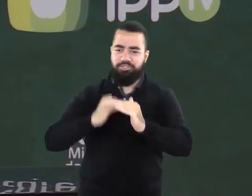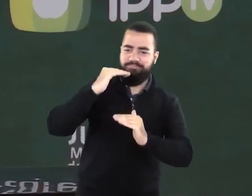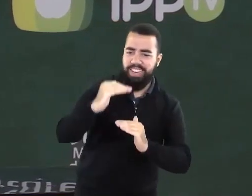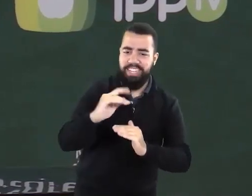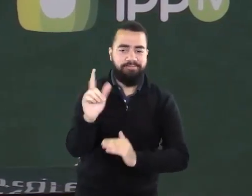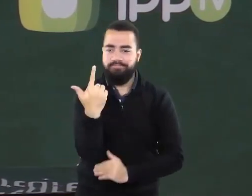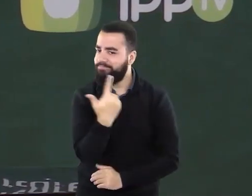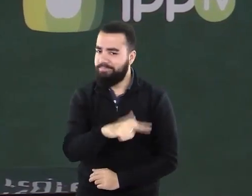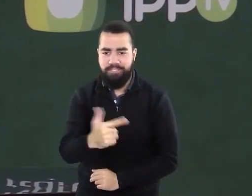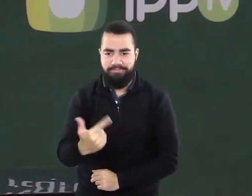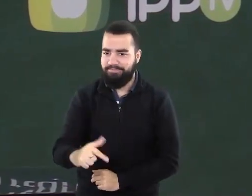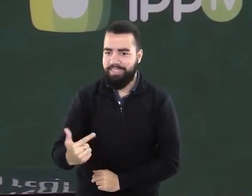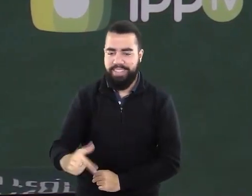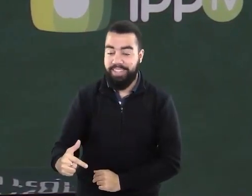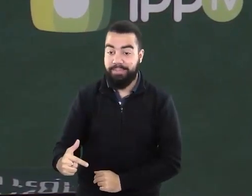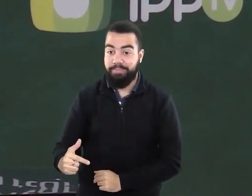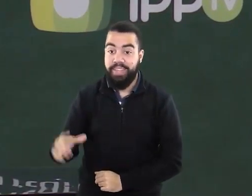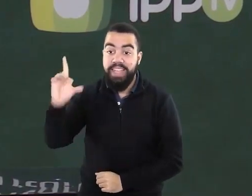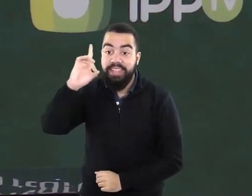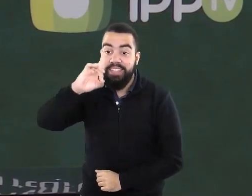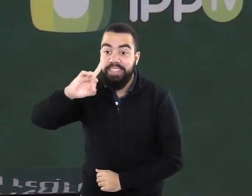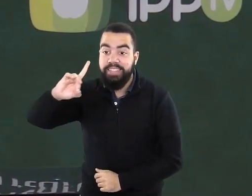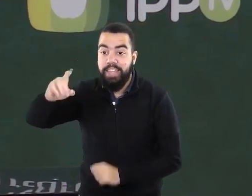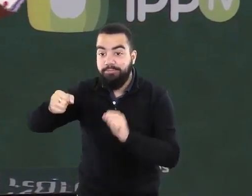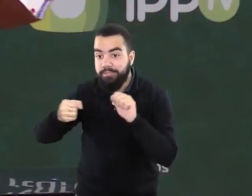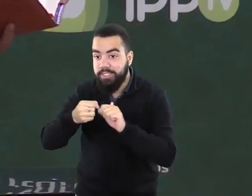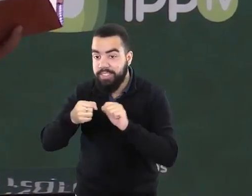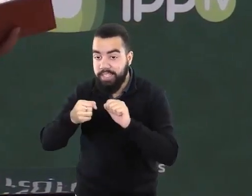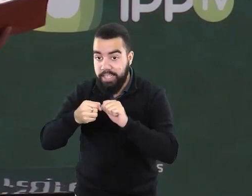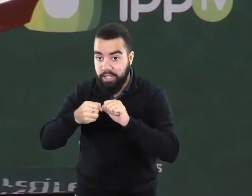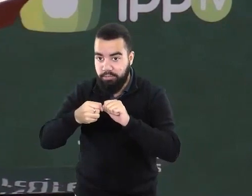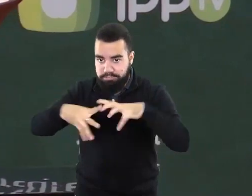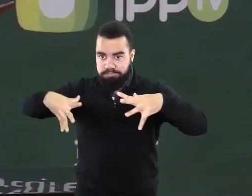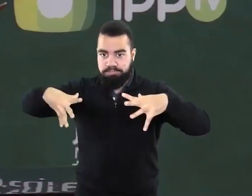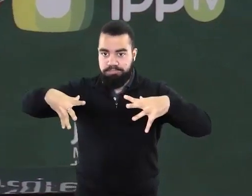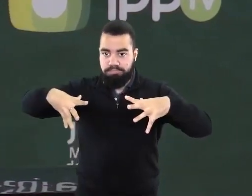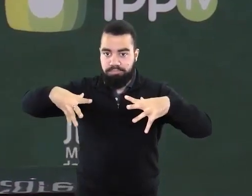Quando Deus vai criar a mulher, preste bem atenção nisso,